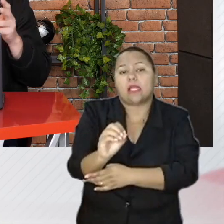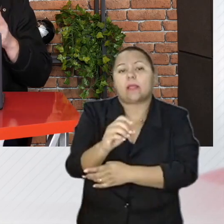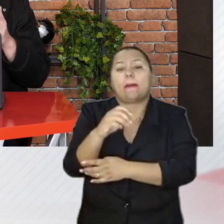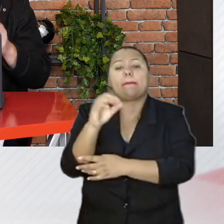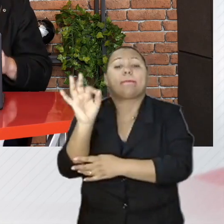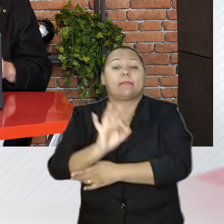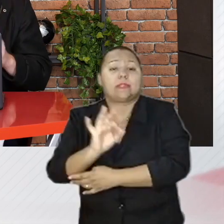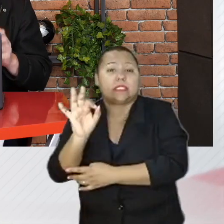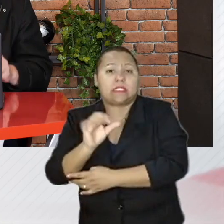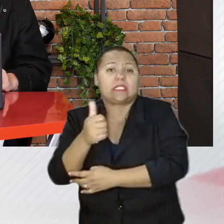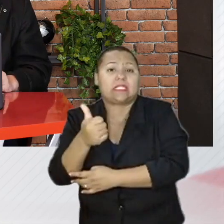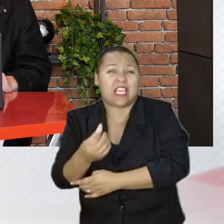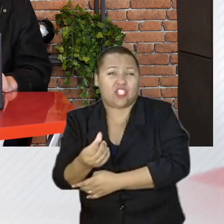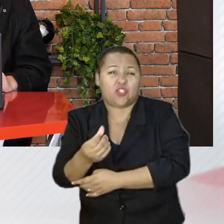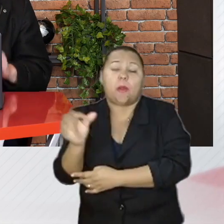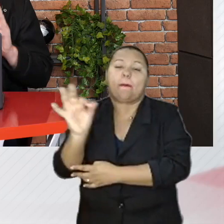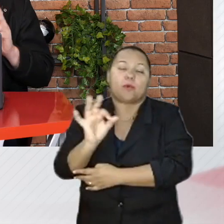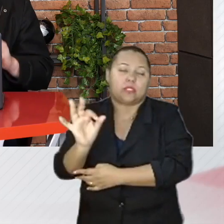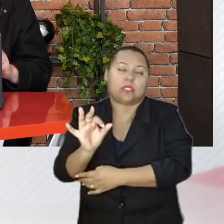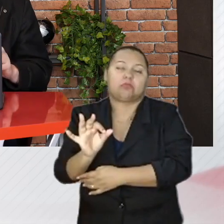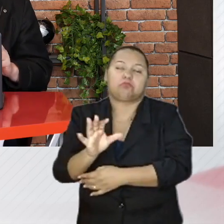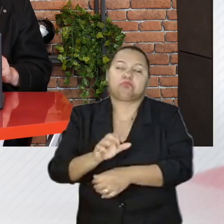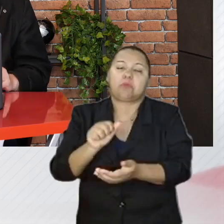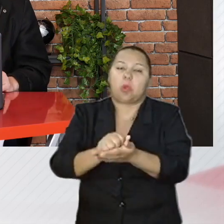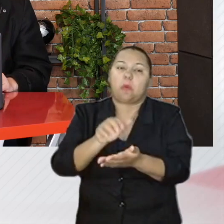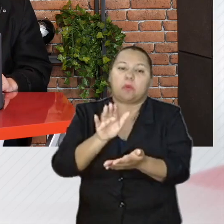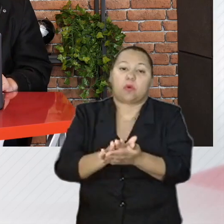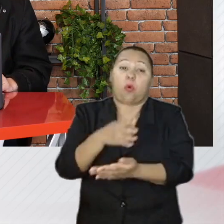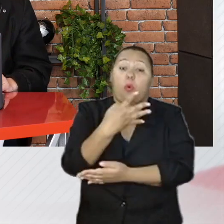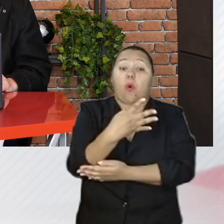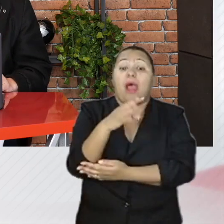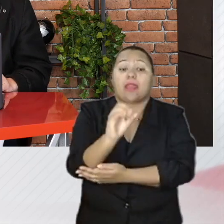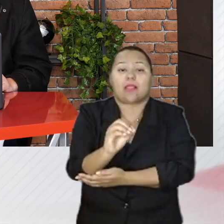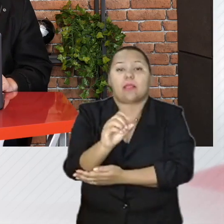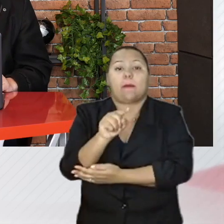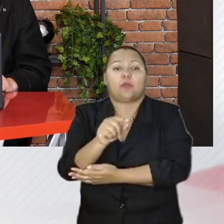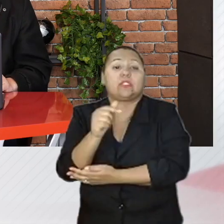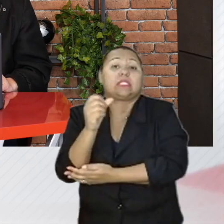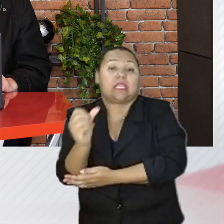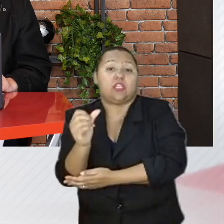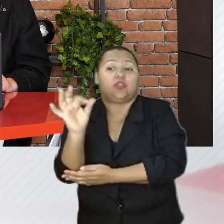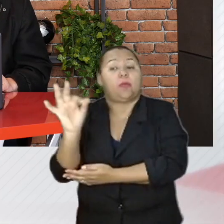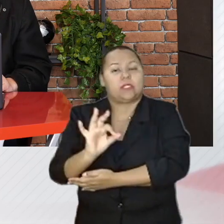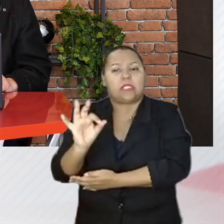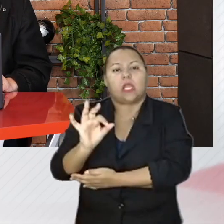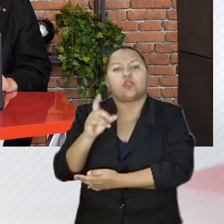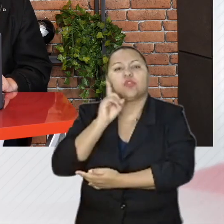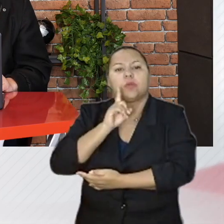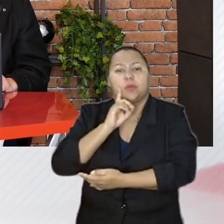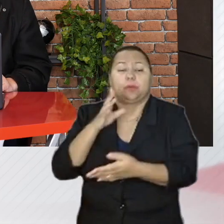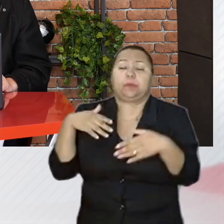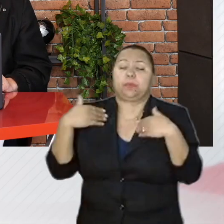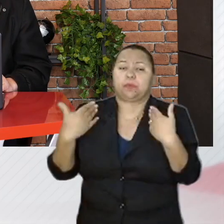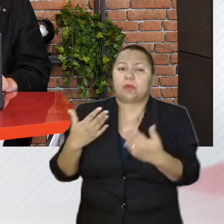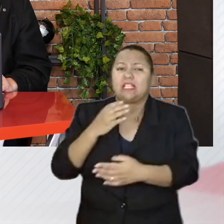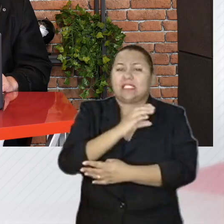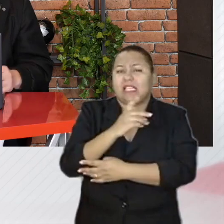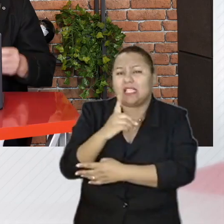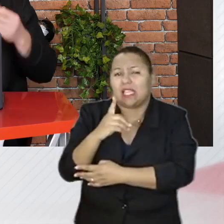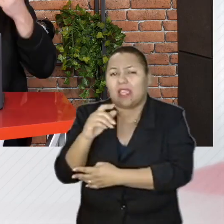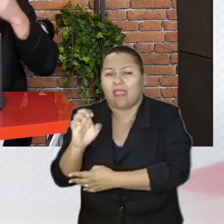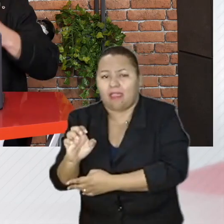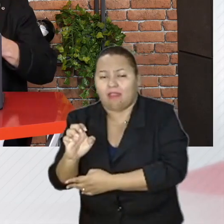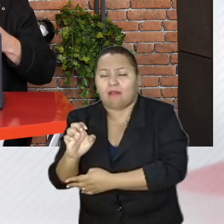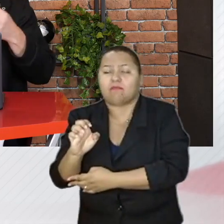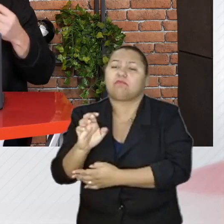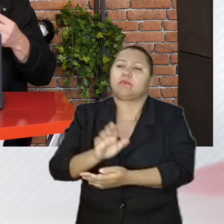na distribuição dos impostos, 40,6% lá nos Estados Unidos. Na OCDE é 60,4%.